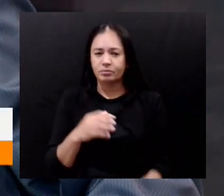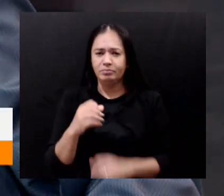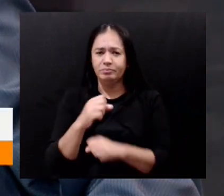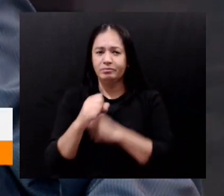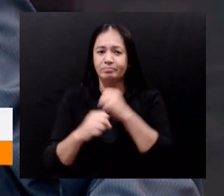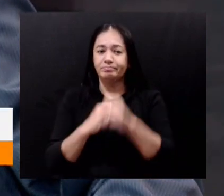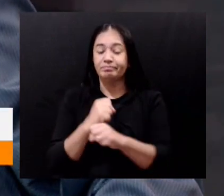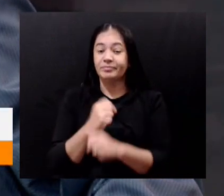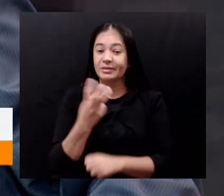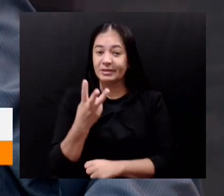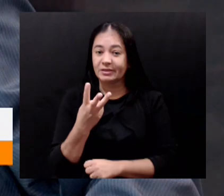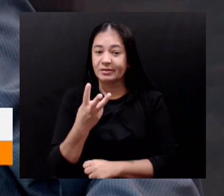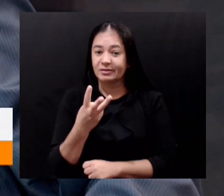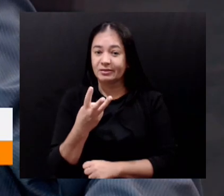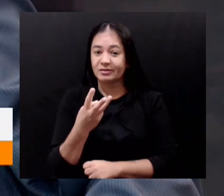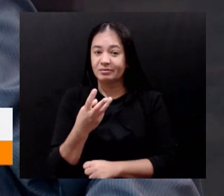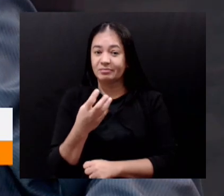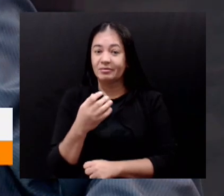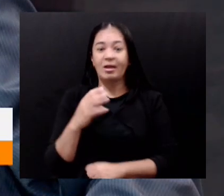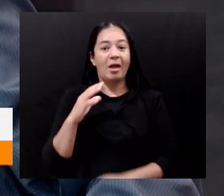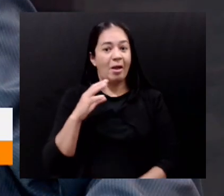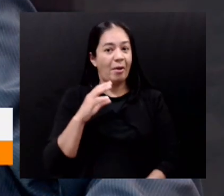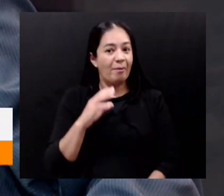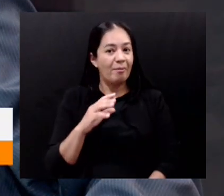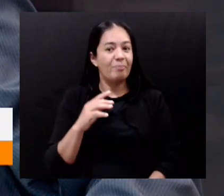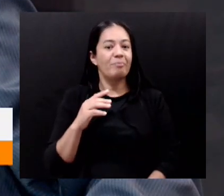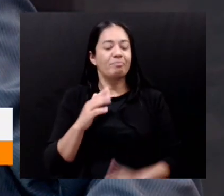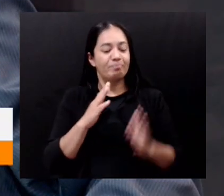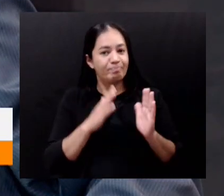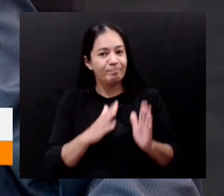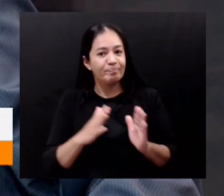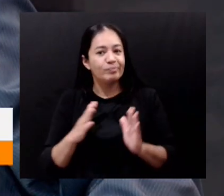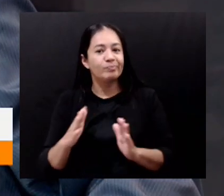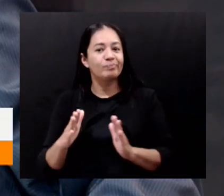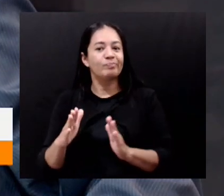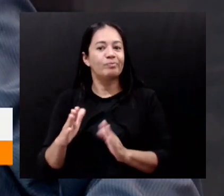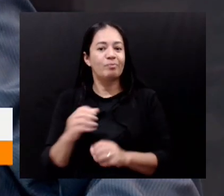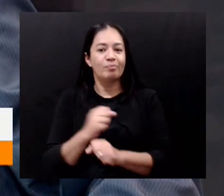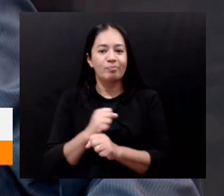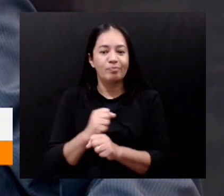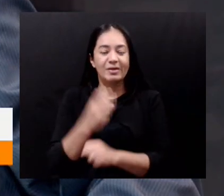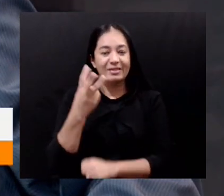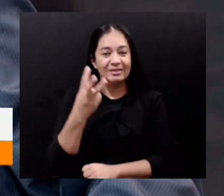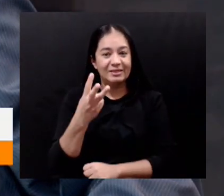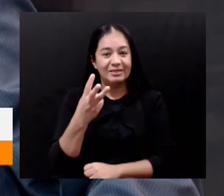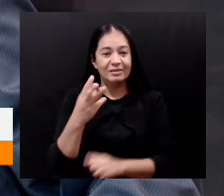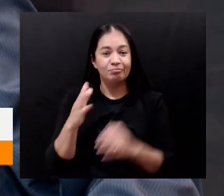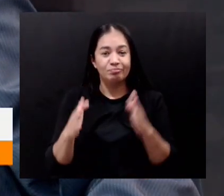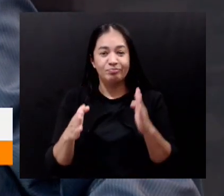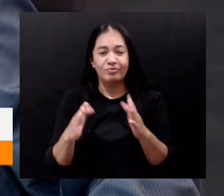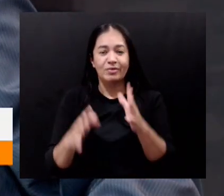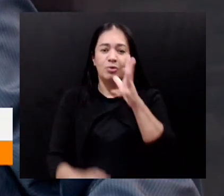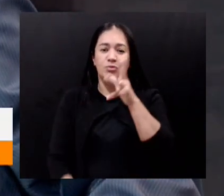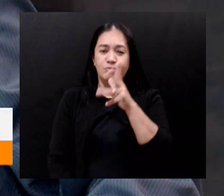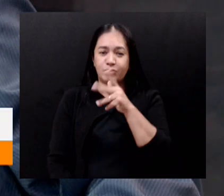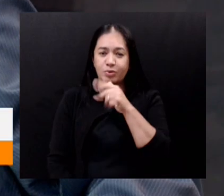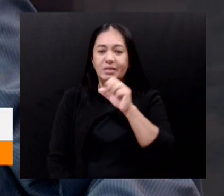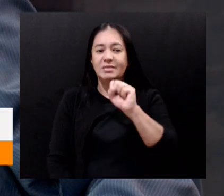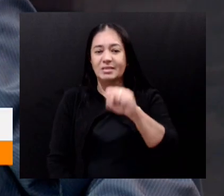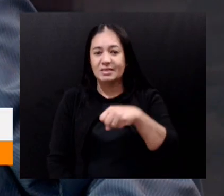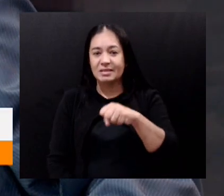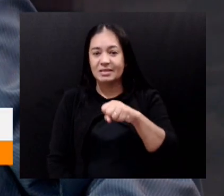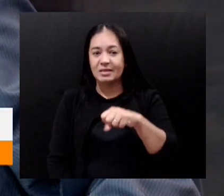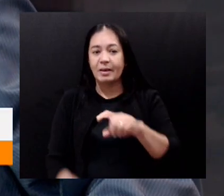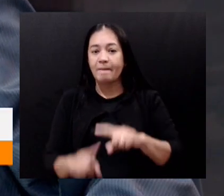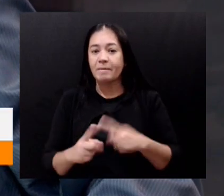sorte, né, 3 anos de processo. Hã, é um tempo demorado? É um tempo demorado, mas pelo número incisivo